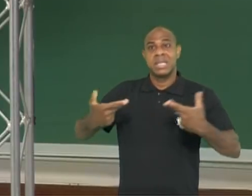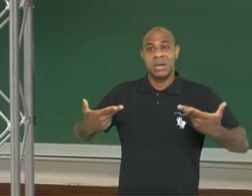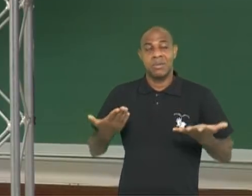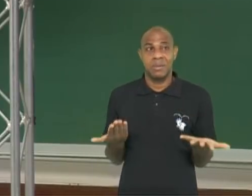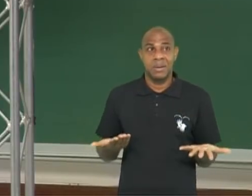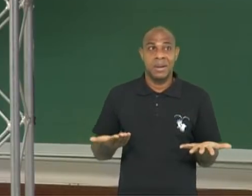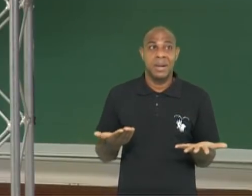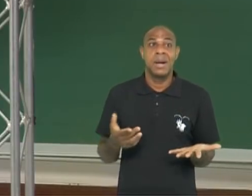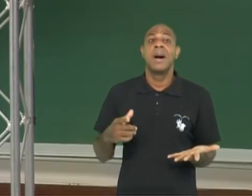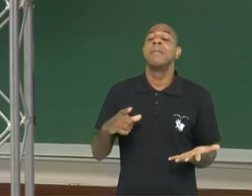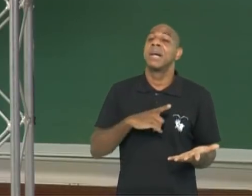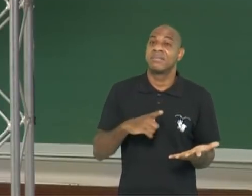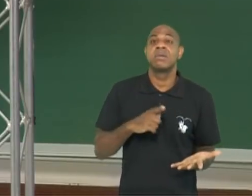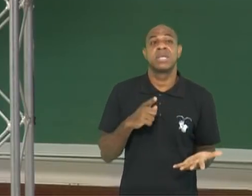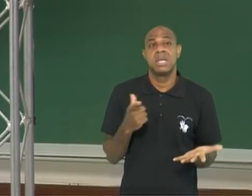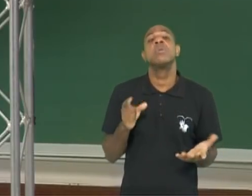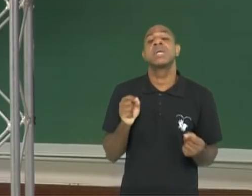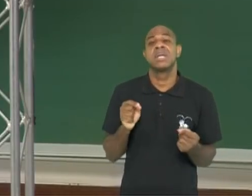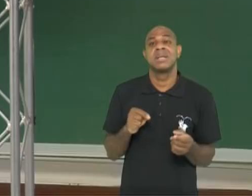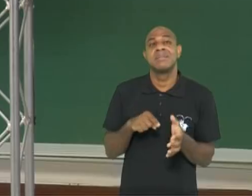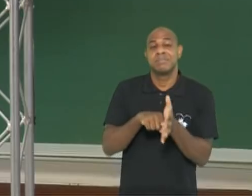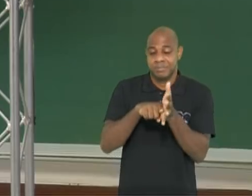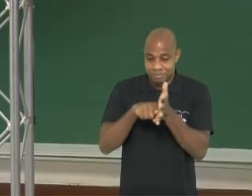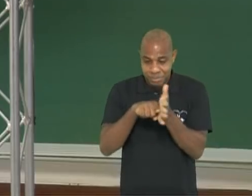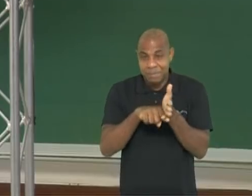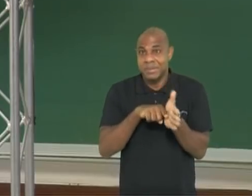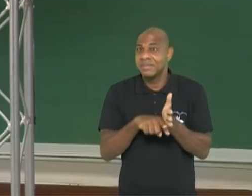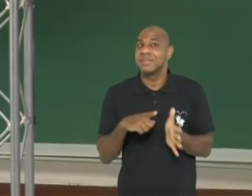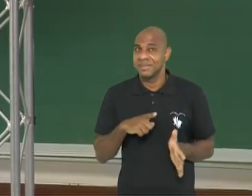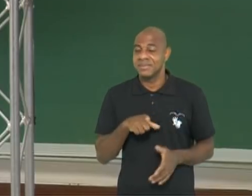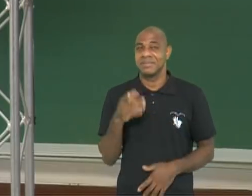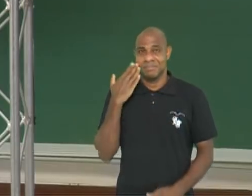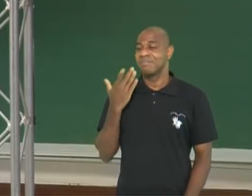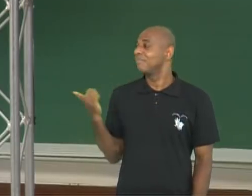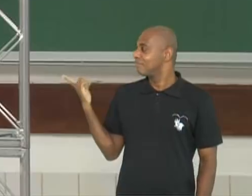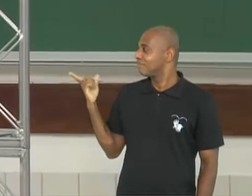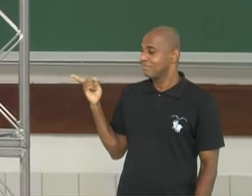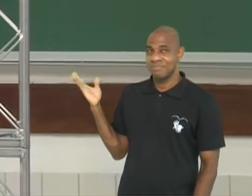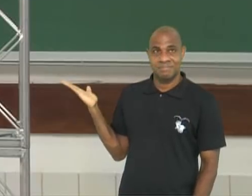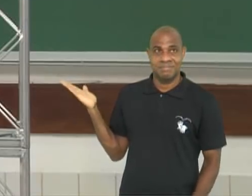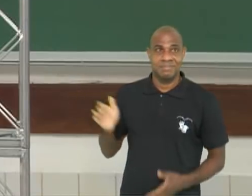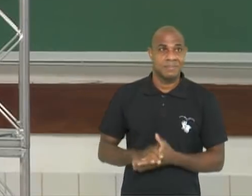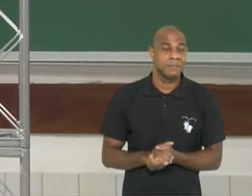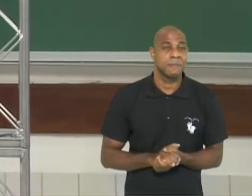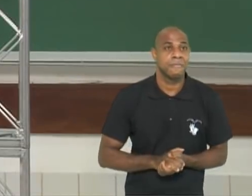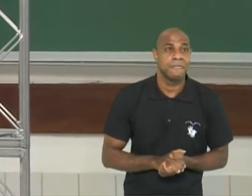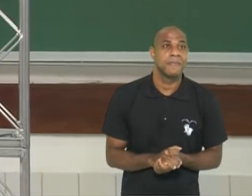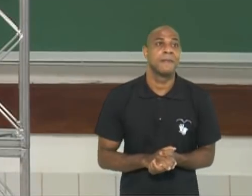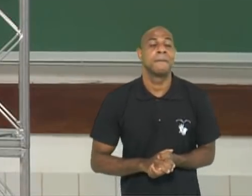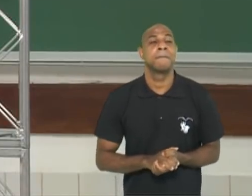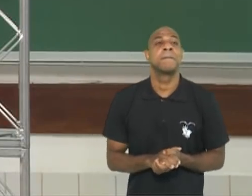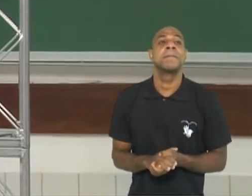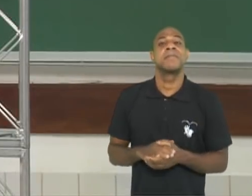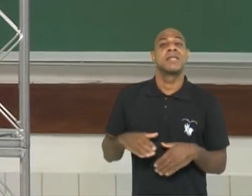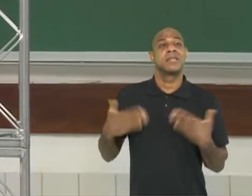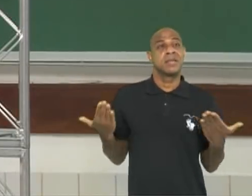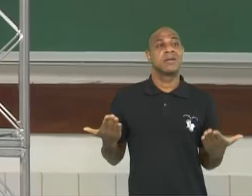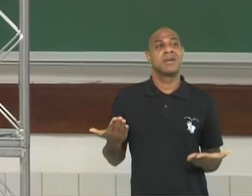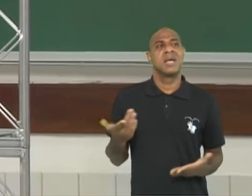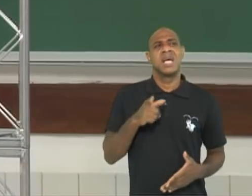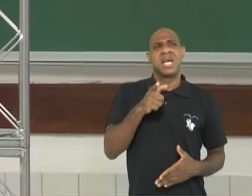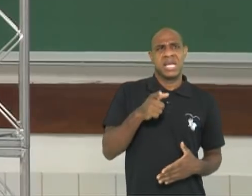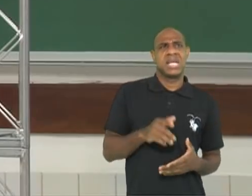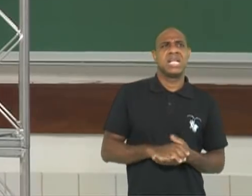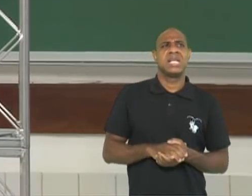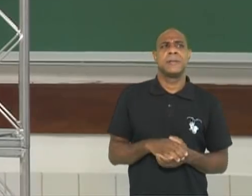mas há uma produção científica, tá bom? Bom, o Richard Wallingford, fui pesquisar a história dele, né?